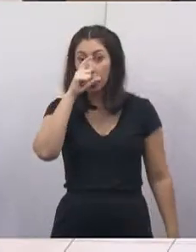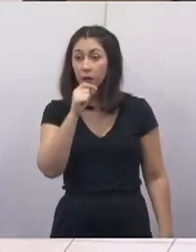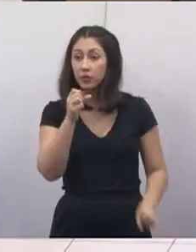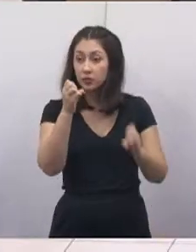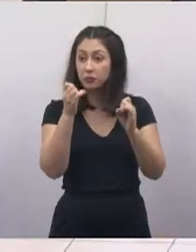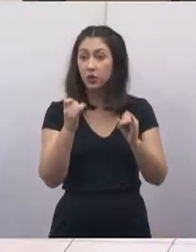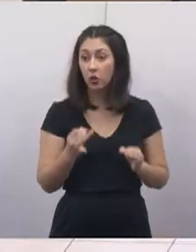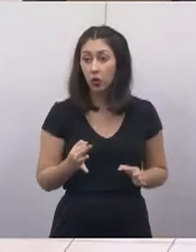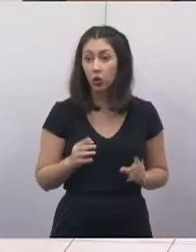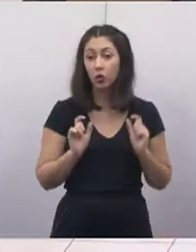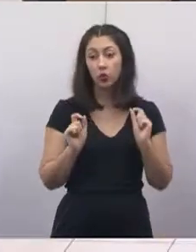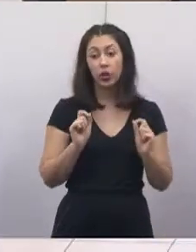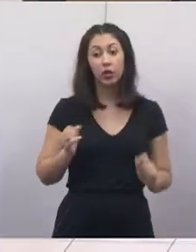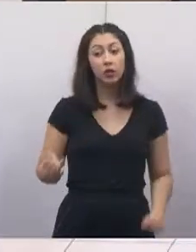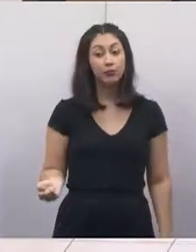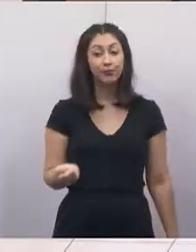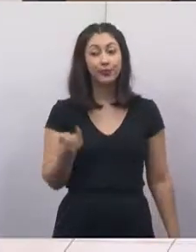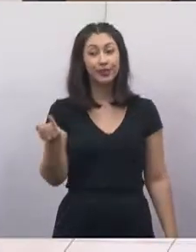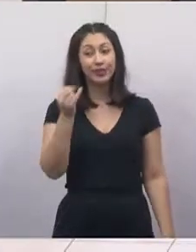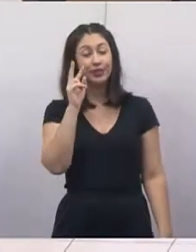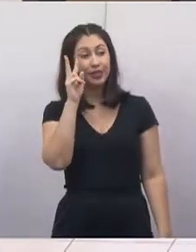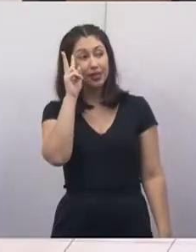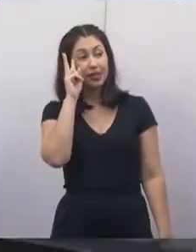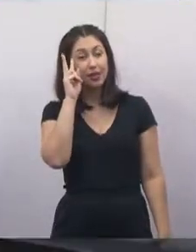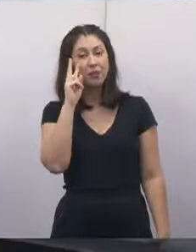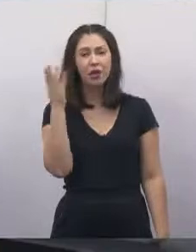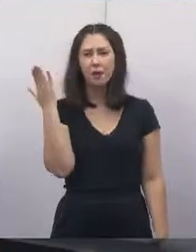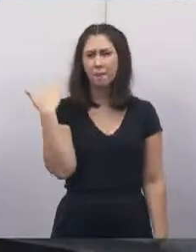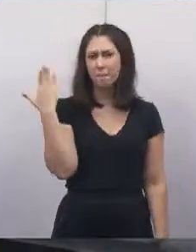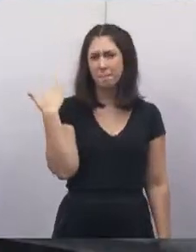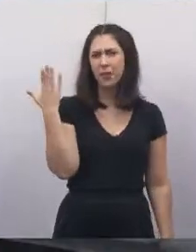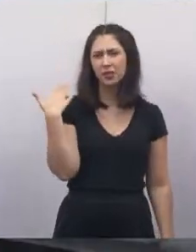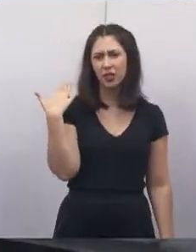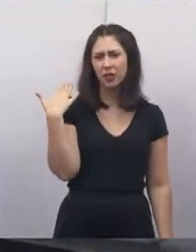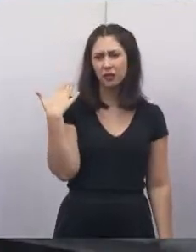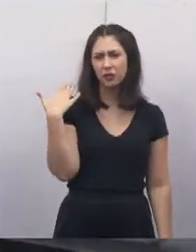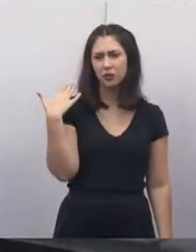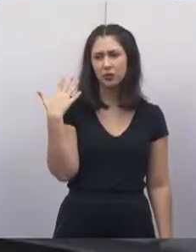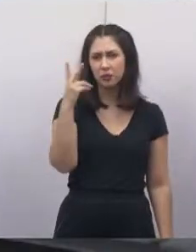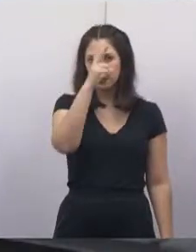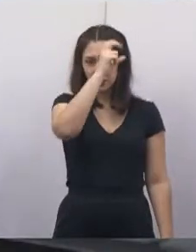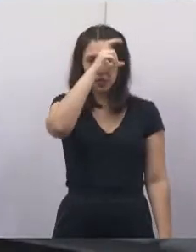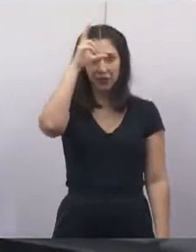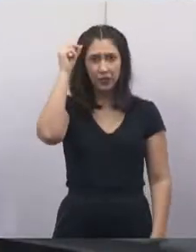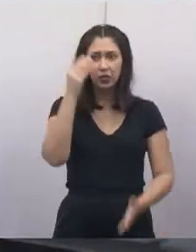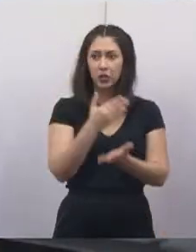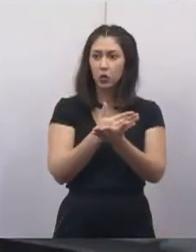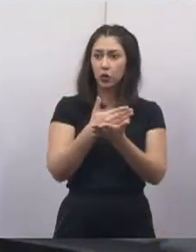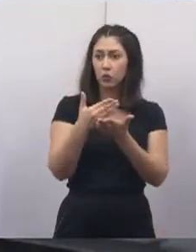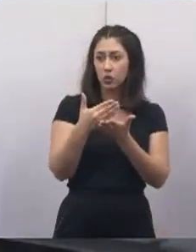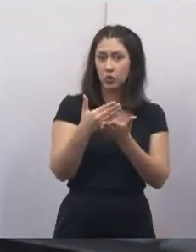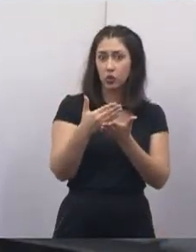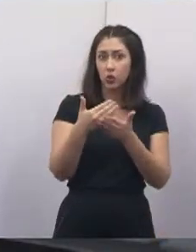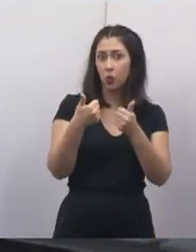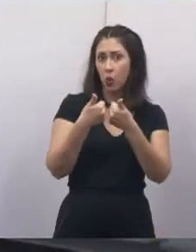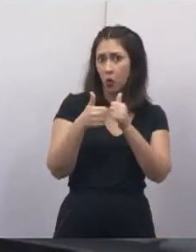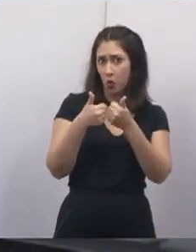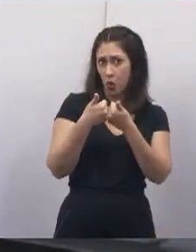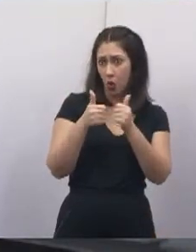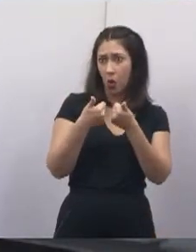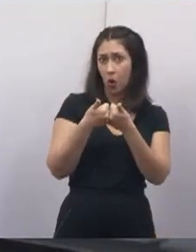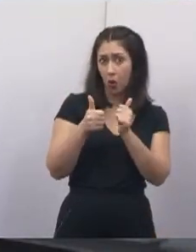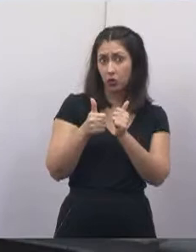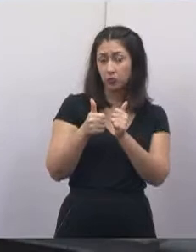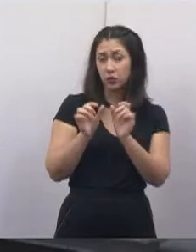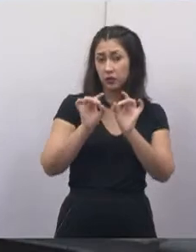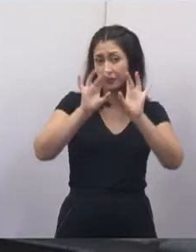mencionou, importante lembrar que foram os ex-prefeitos Hamilton e Marco Aurélio que colocaram o ônibus para transporte deficiente, que nesse